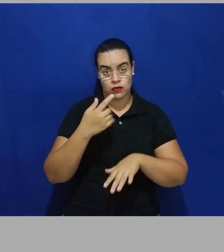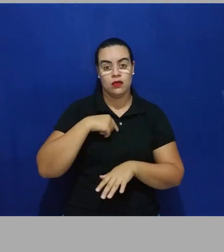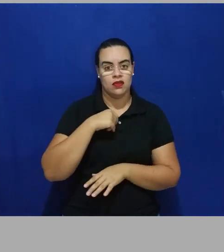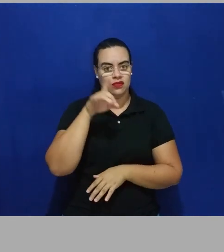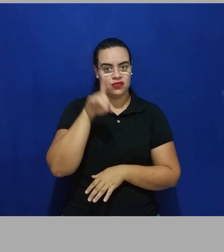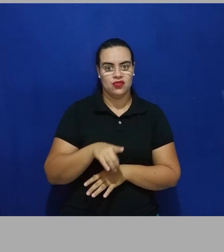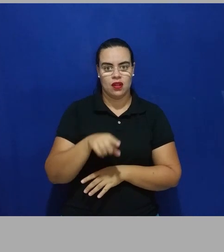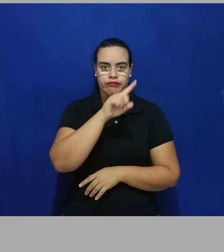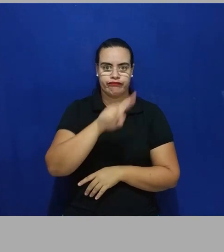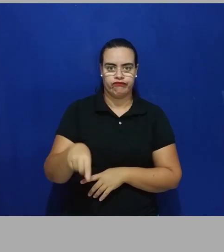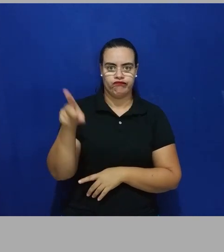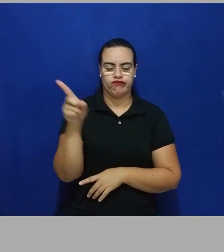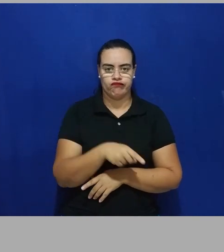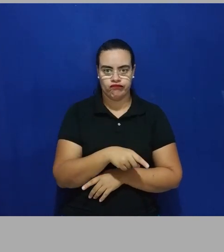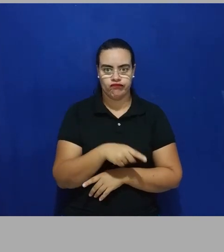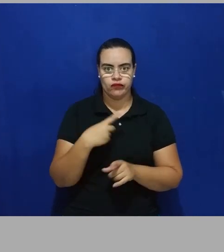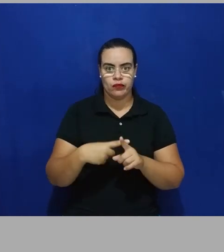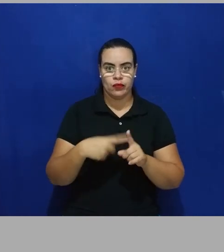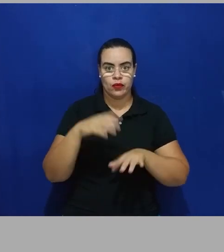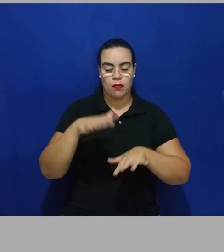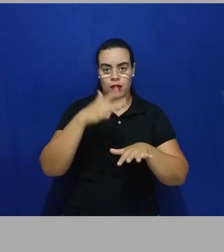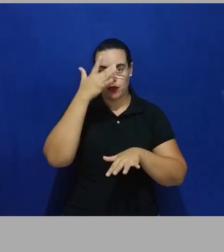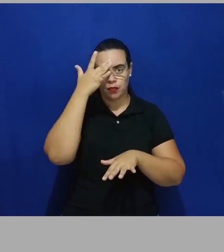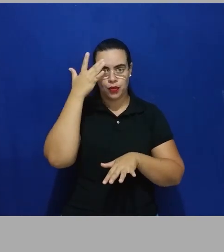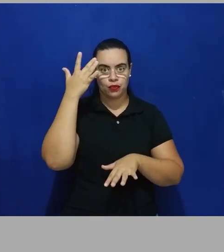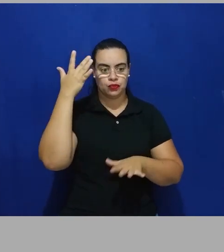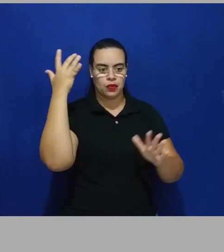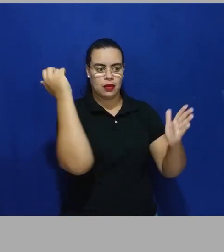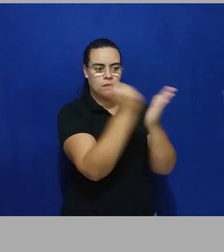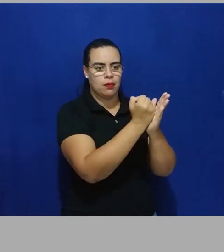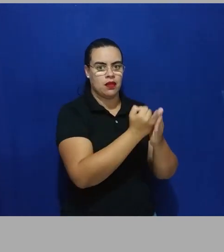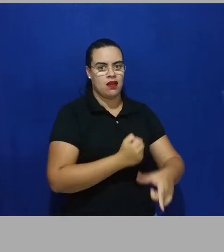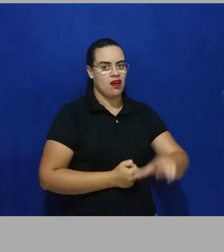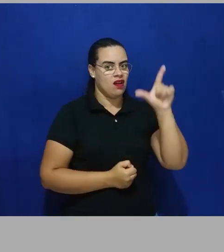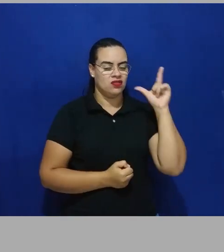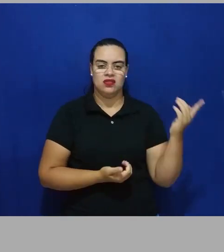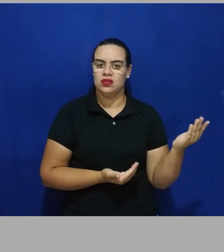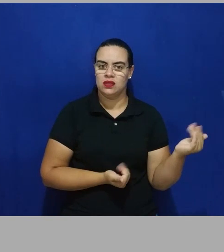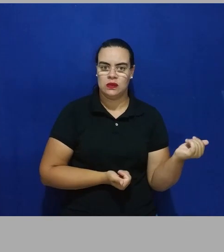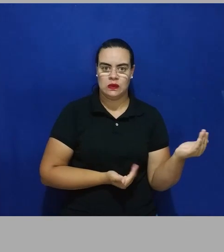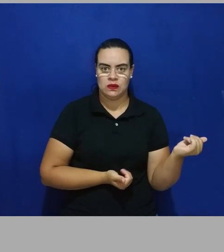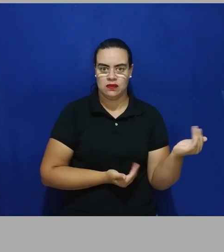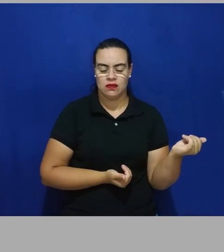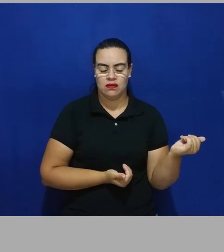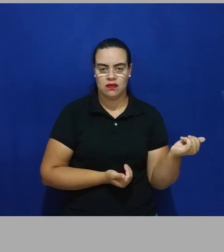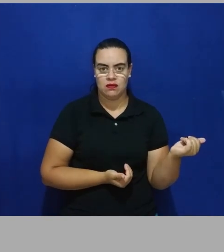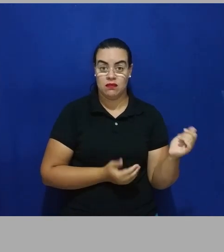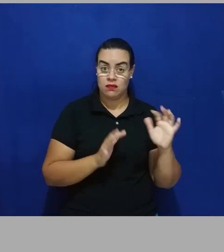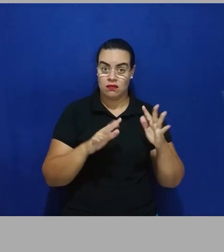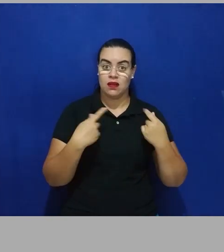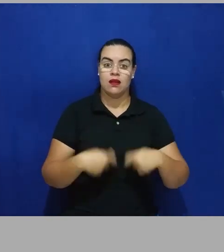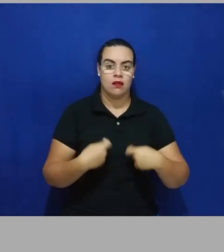esse direito, às vezes, é negado. Porque se assassina antes, porque se assassina quando se é muito jovem. E